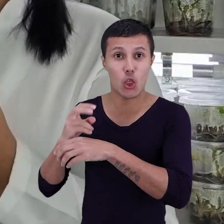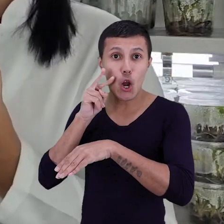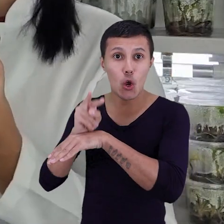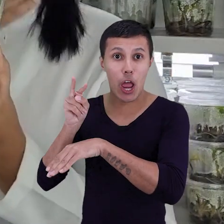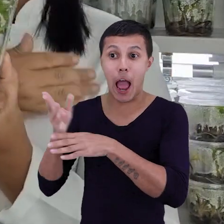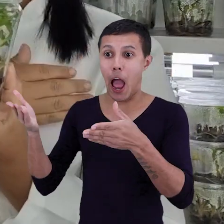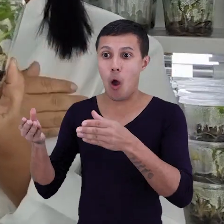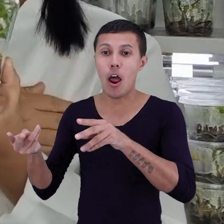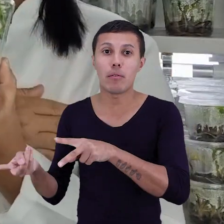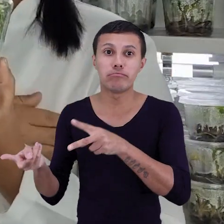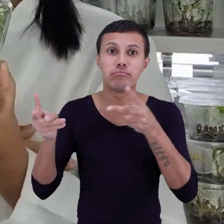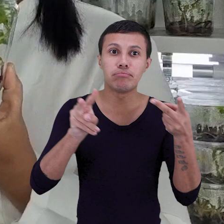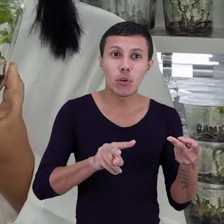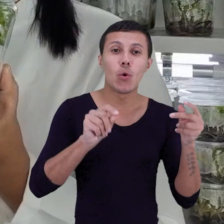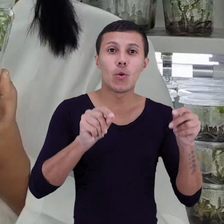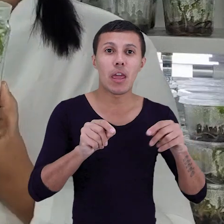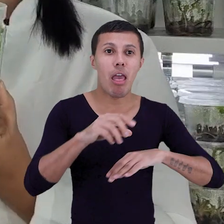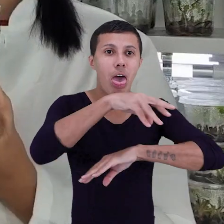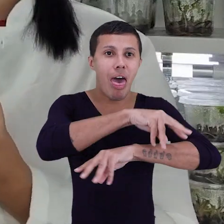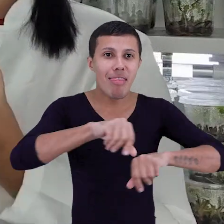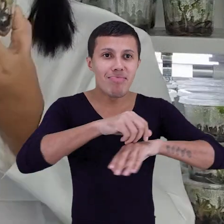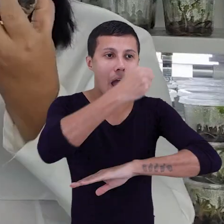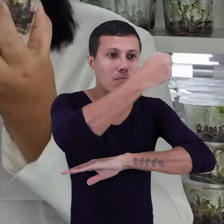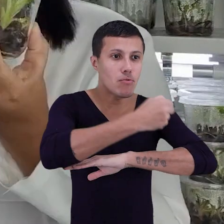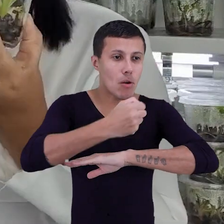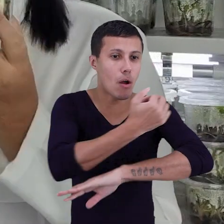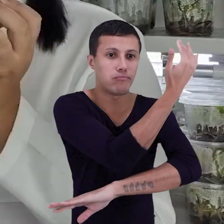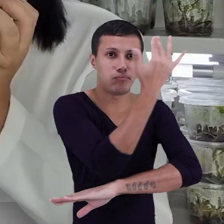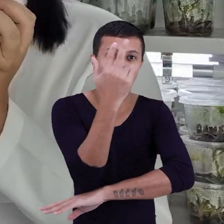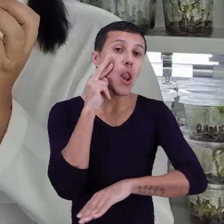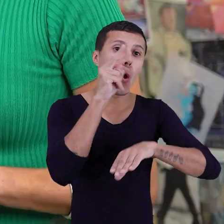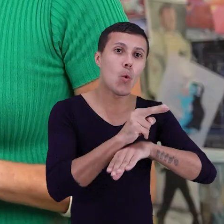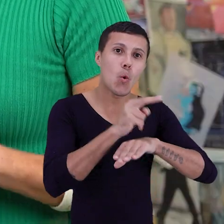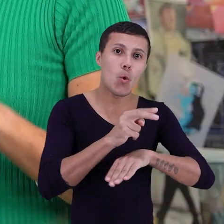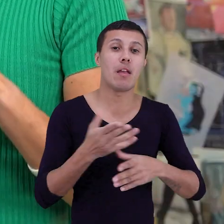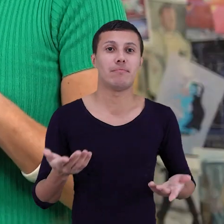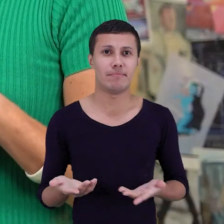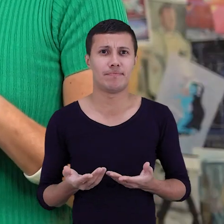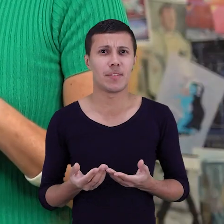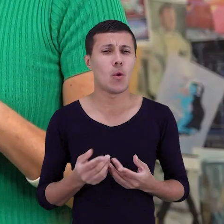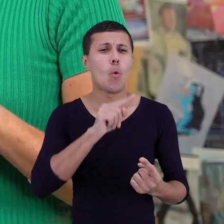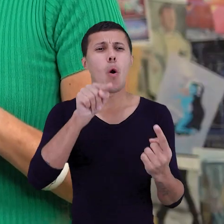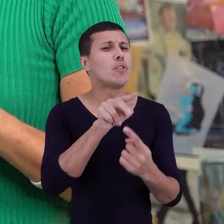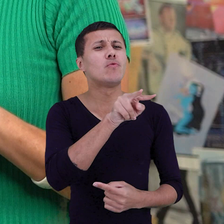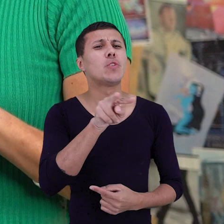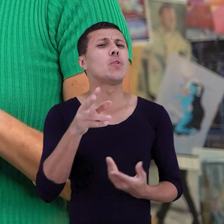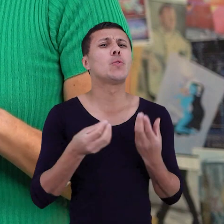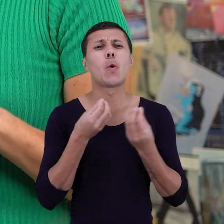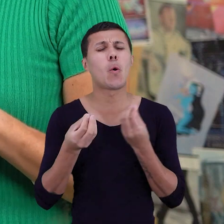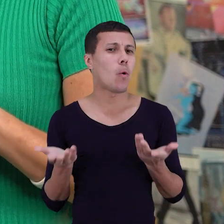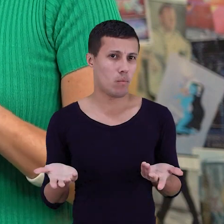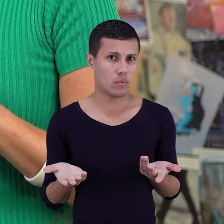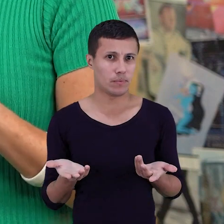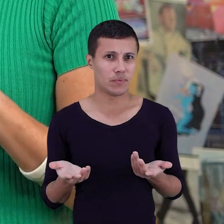estão prontas para ir para o substrato, que é o ambiente natural, onde elas vão ser cultivadas. Qual é a ideia de vocês?